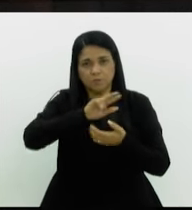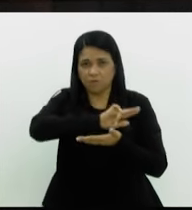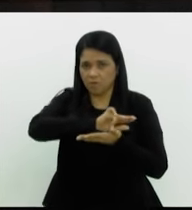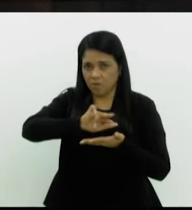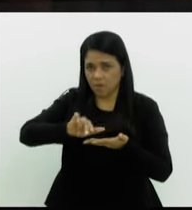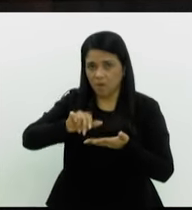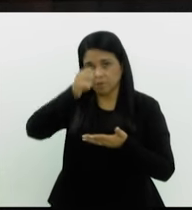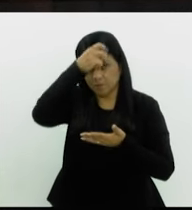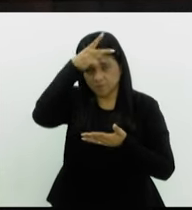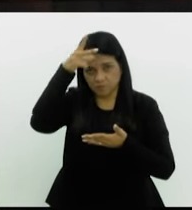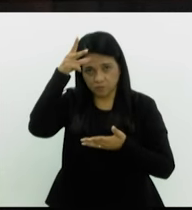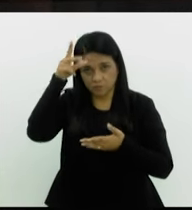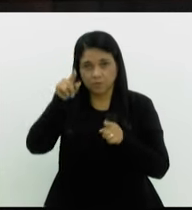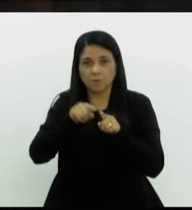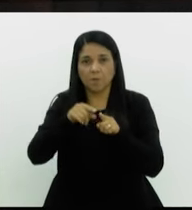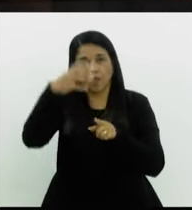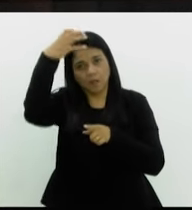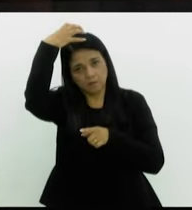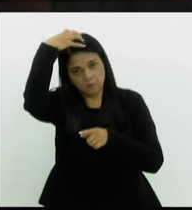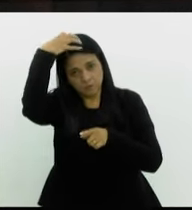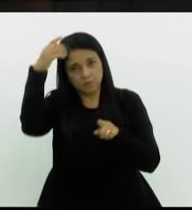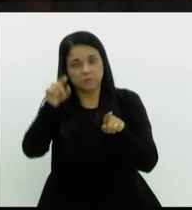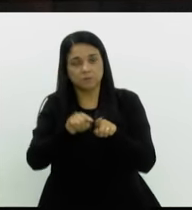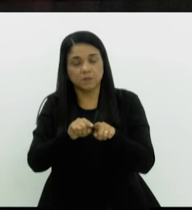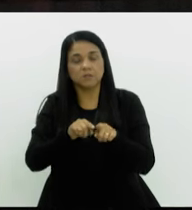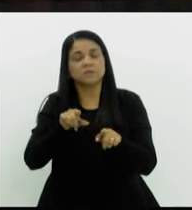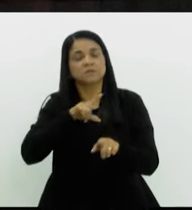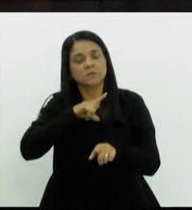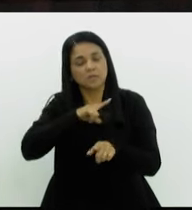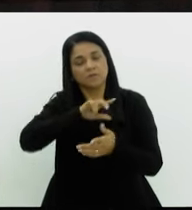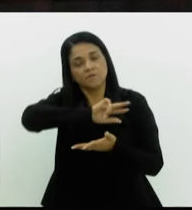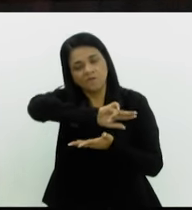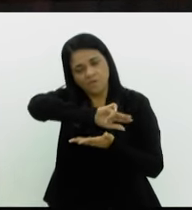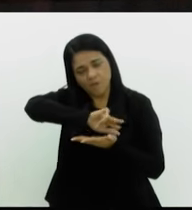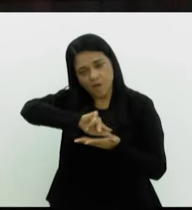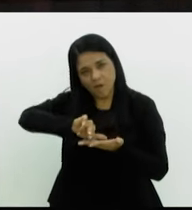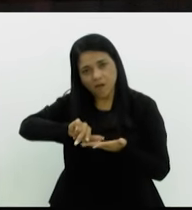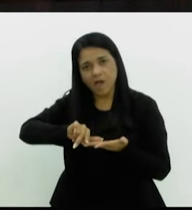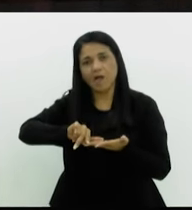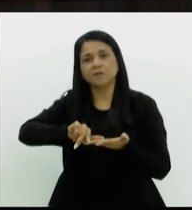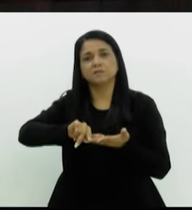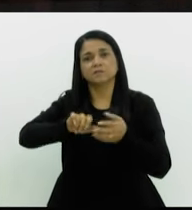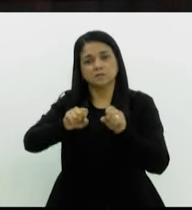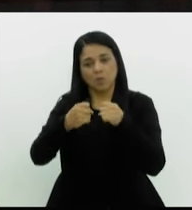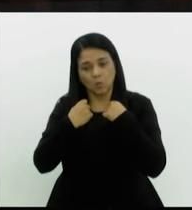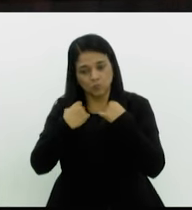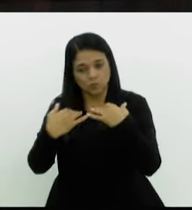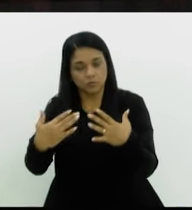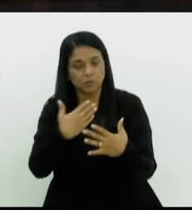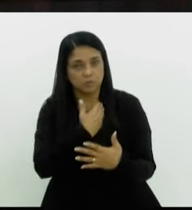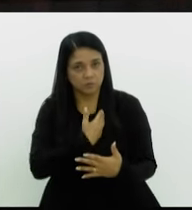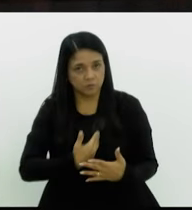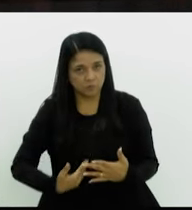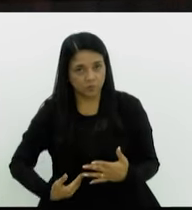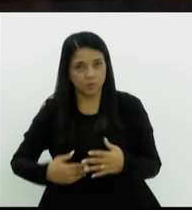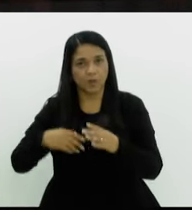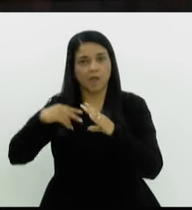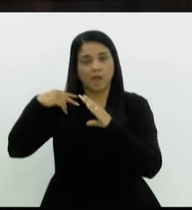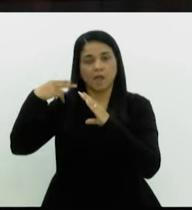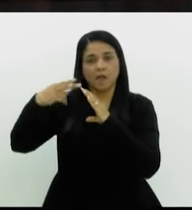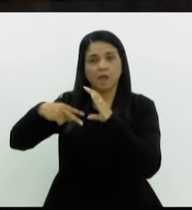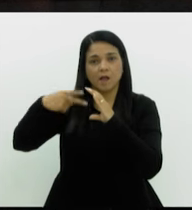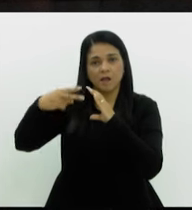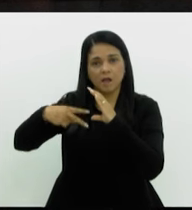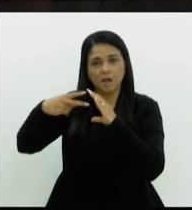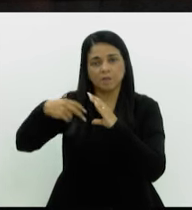deles é Angra dos Reis, também ocorreram diversas audiências públicas na Câmara